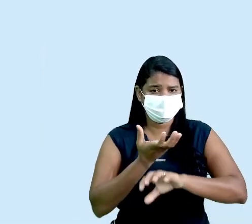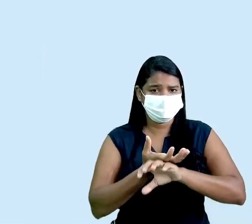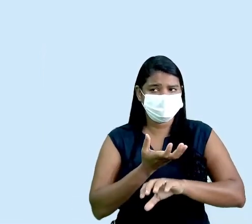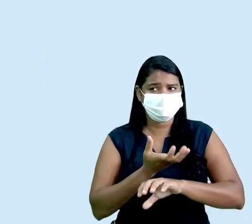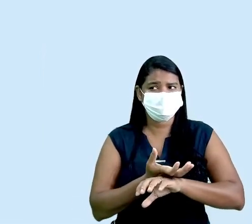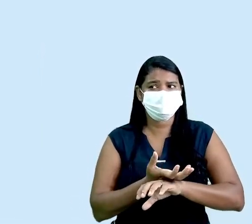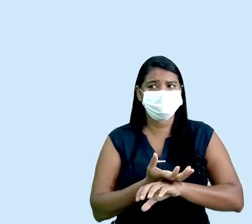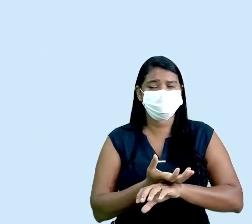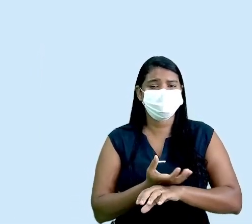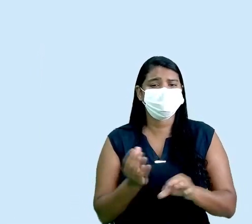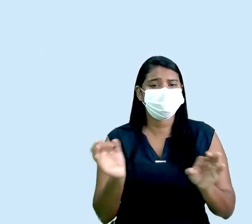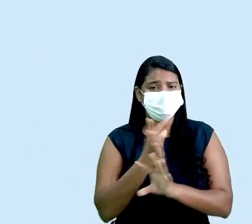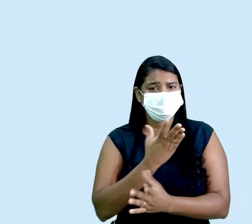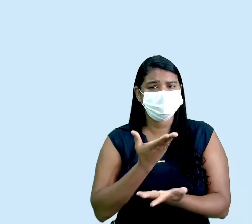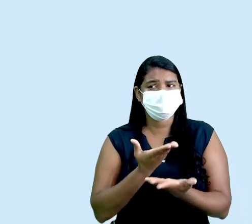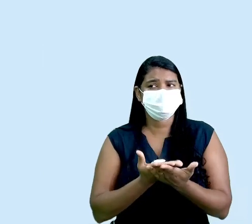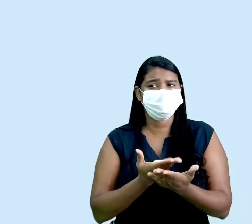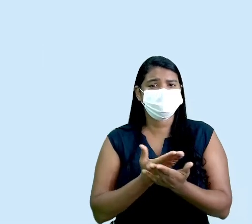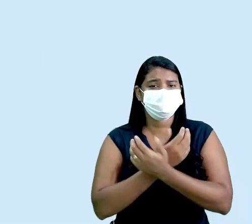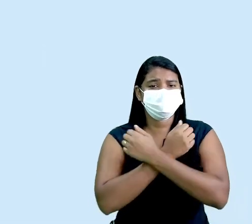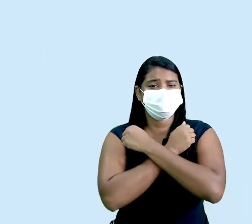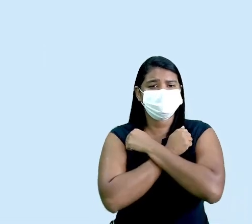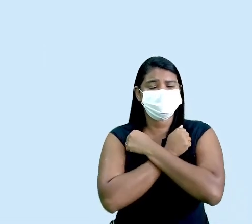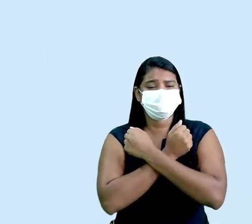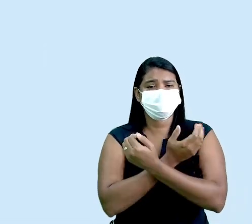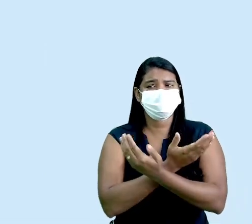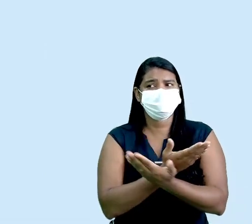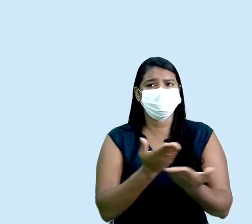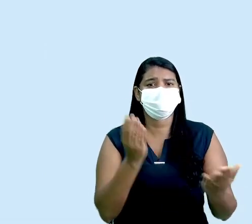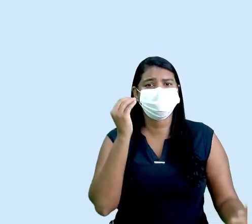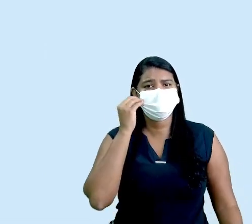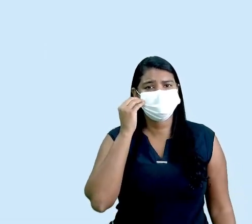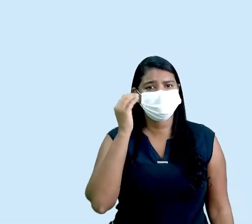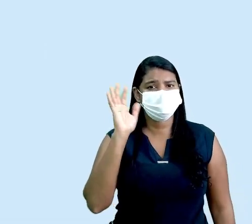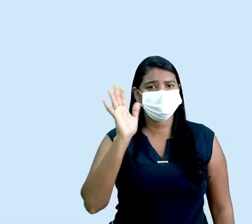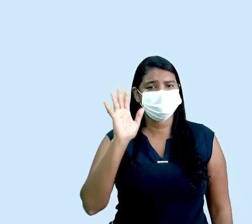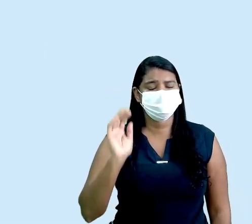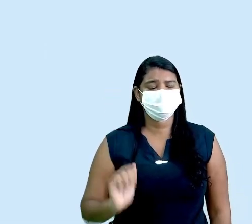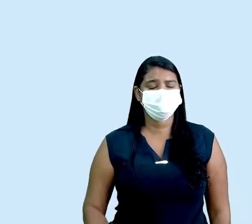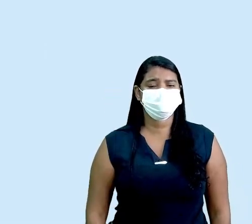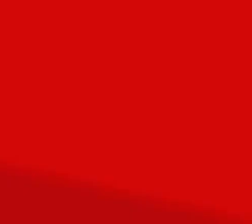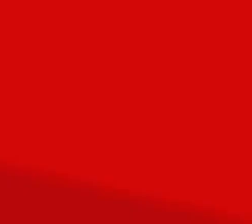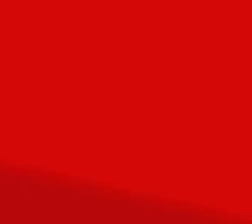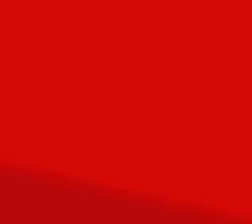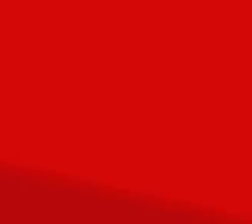tá certo? Eu vou ficando por aqui. Um abraço a todos e boa sorte nos estudos.